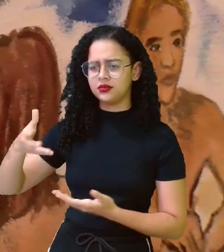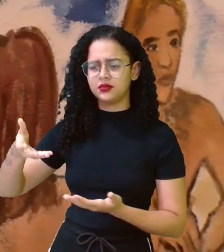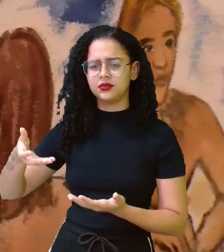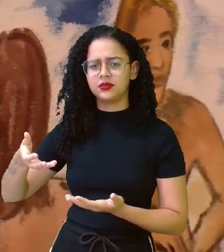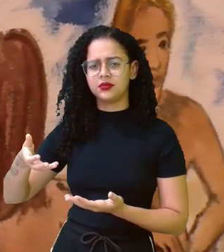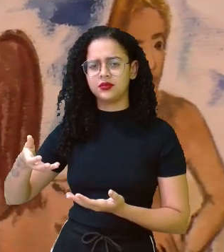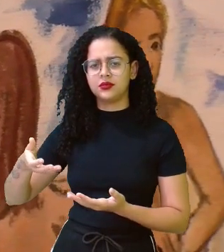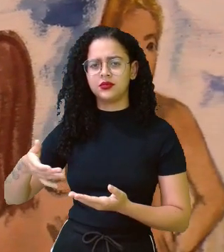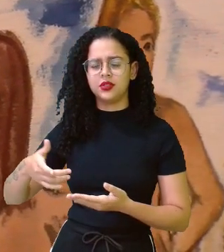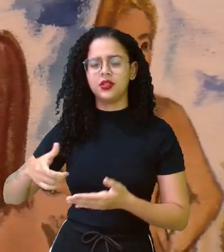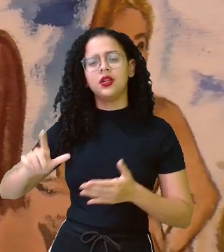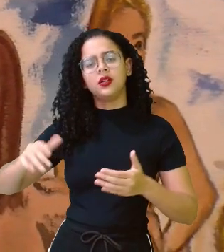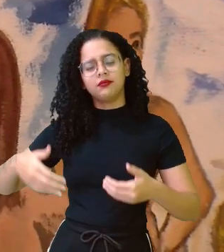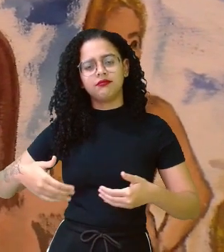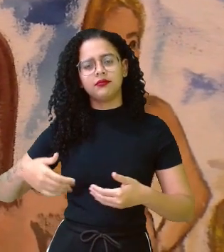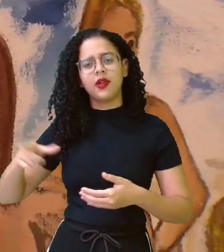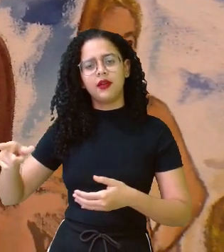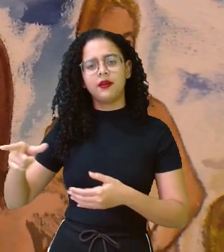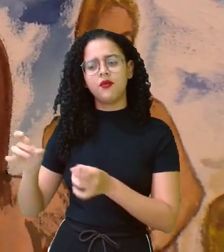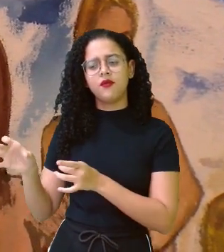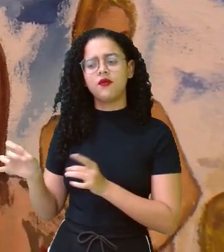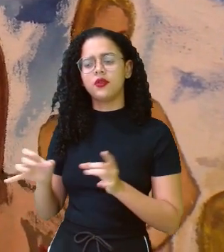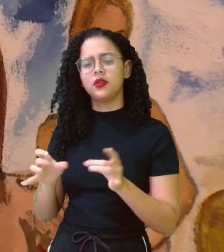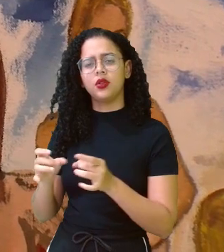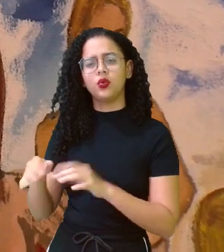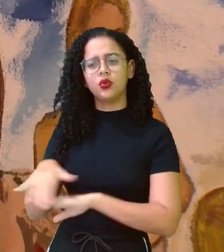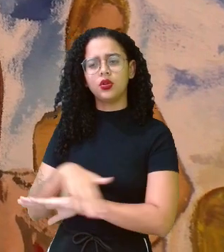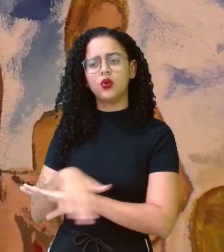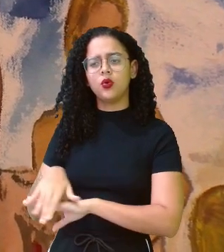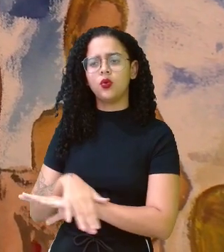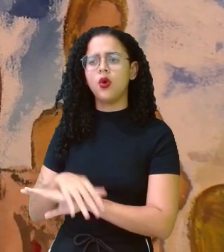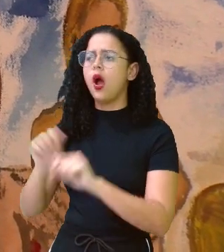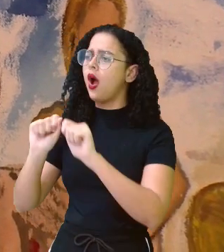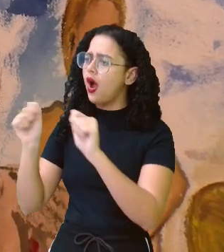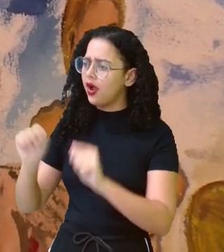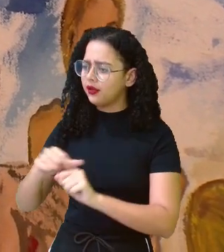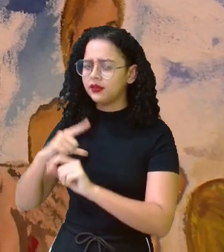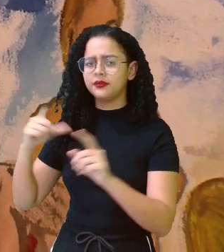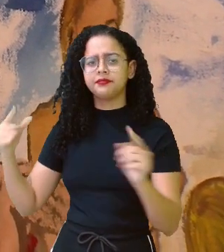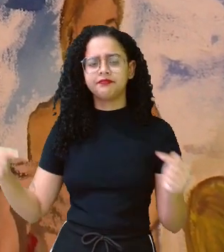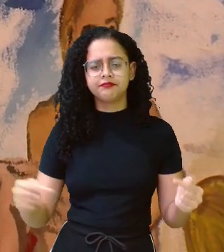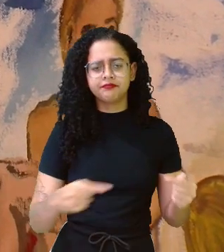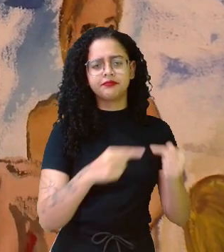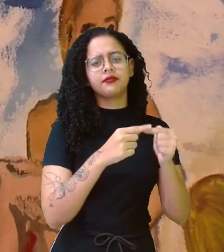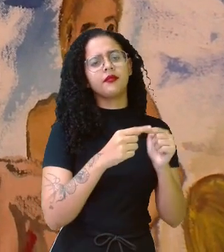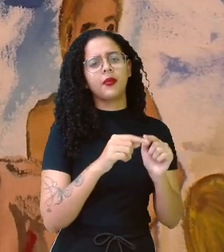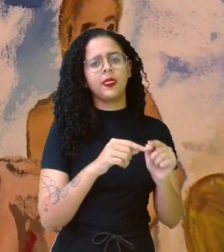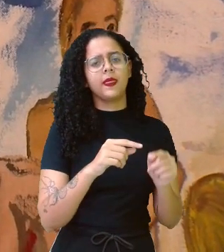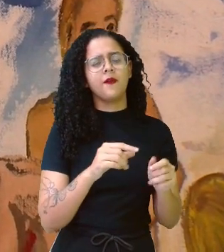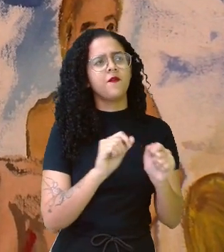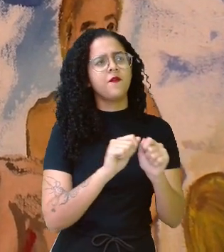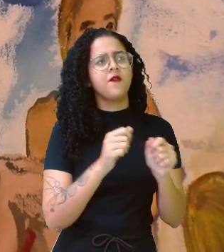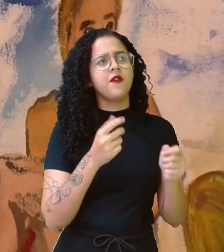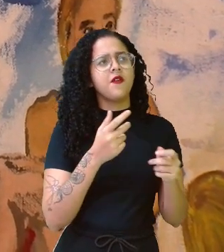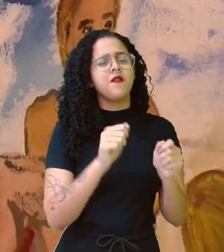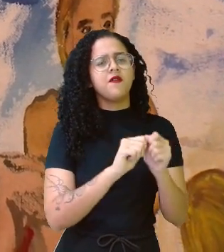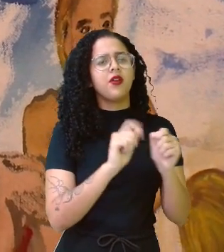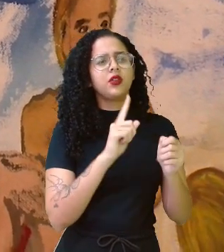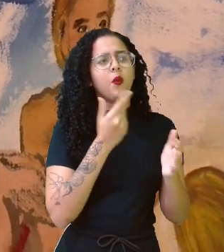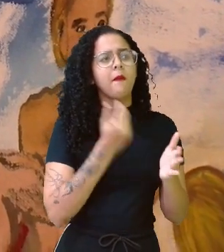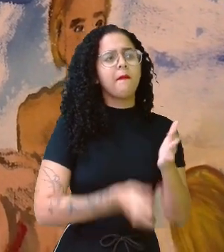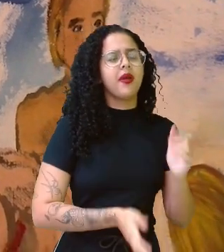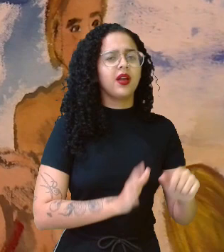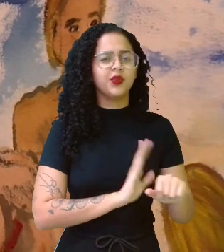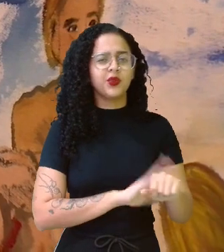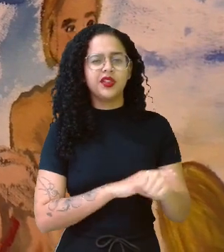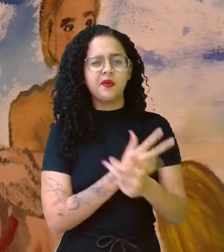justamente Bem esse ambulante. Esse A ambulante. arte tem essa finalidade Tem, também, né? sim, De fazer sim. com que a gente não perca no tempo, Exato, né?